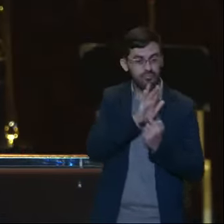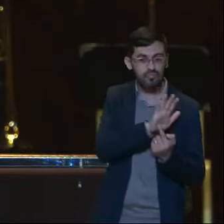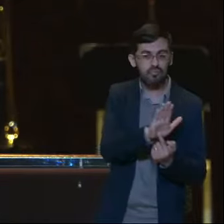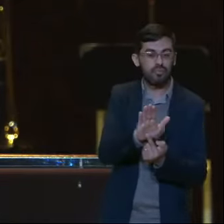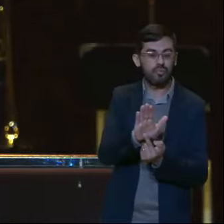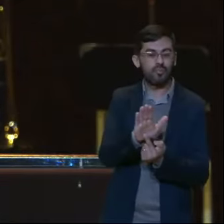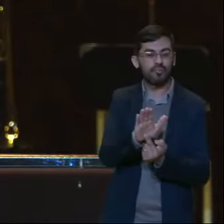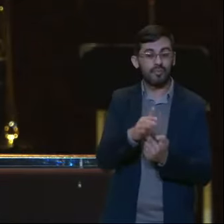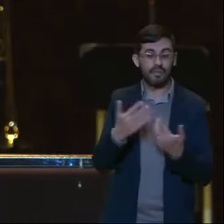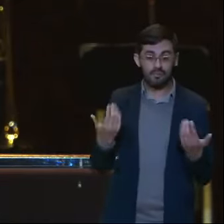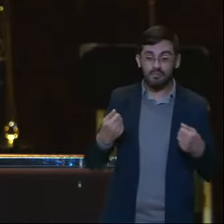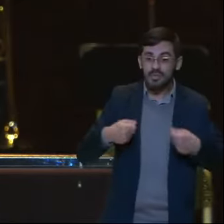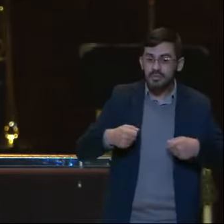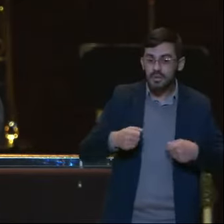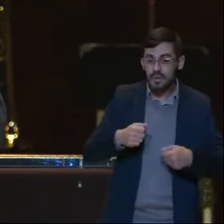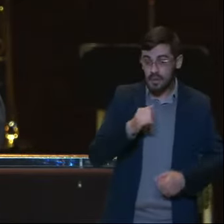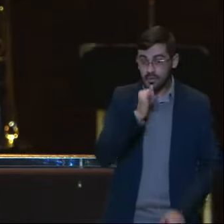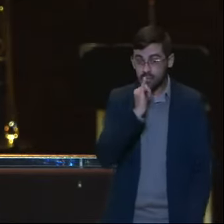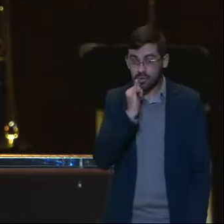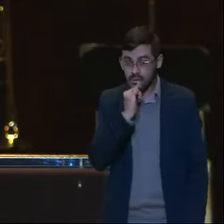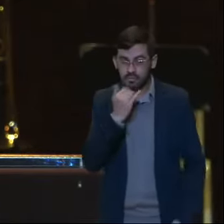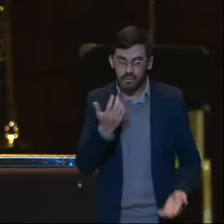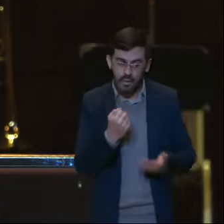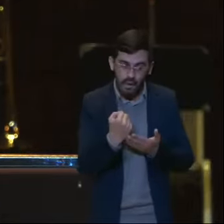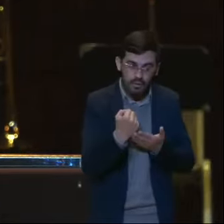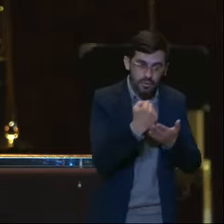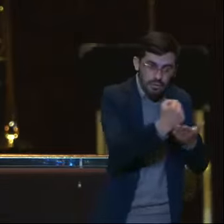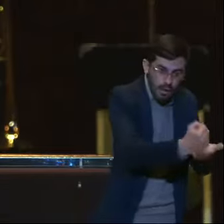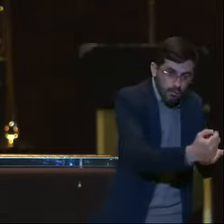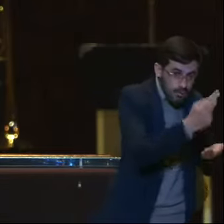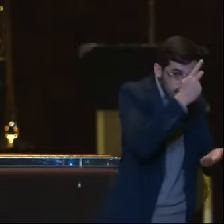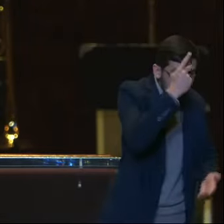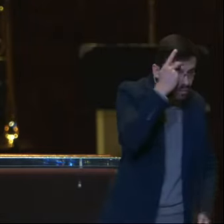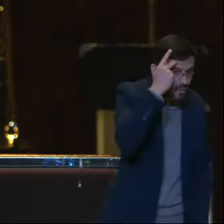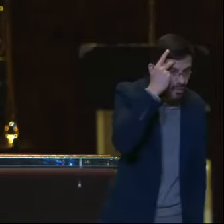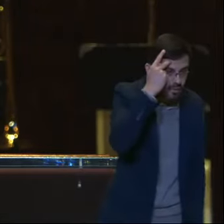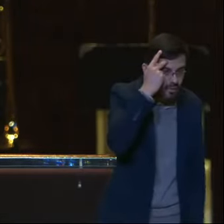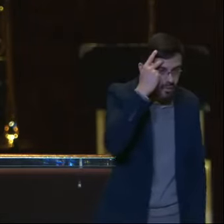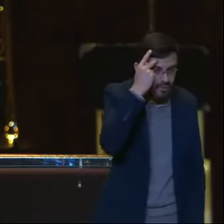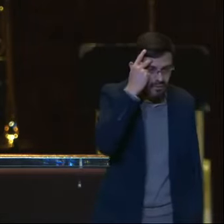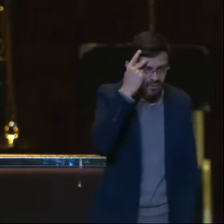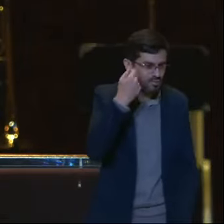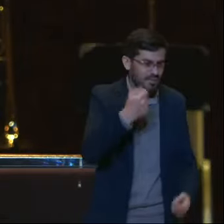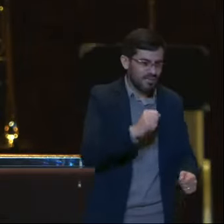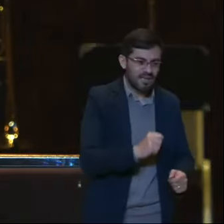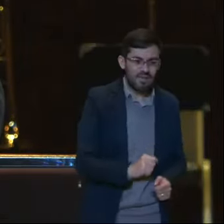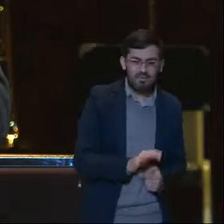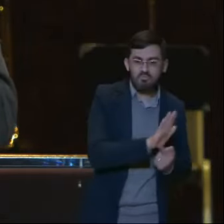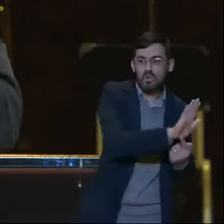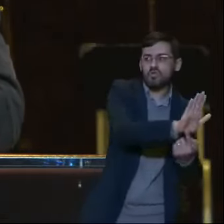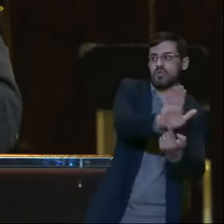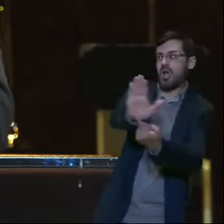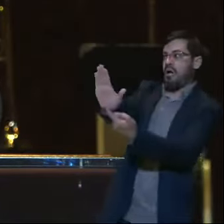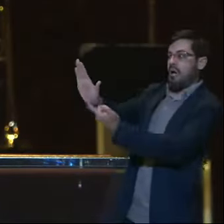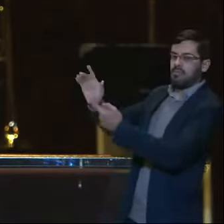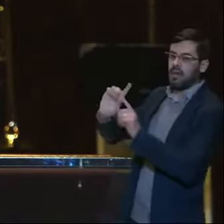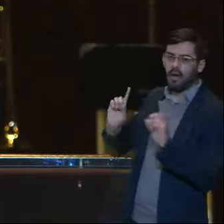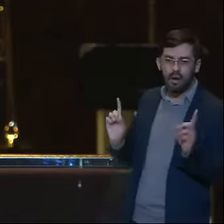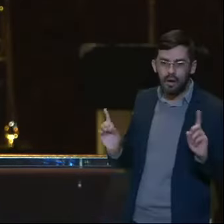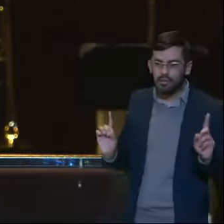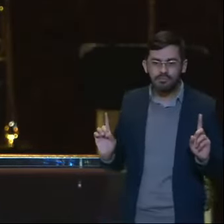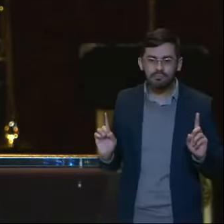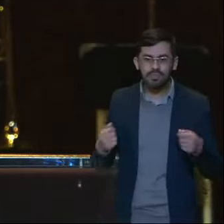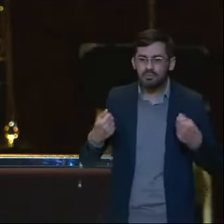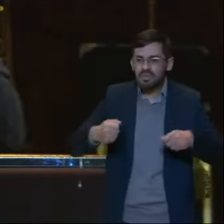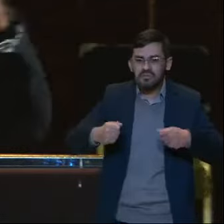for oferecer uma esmola a alguém, fizer uma caridade, não faça isso para ninguém te ver. Não faça isso